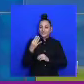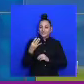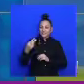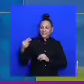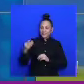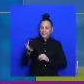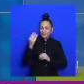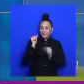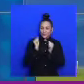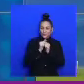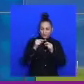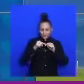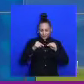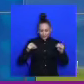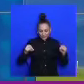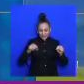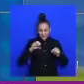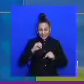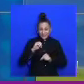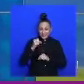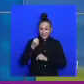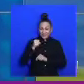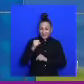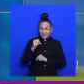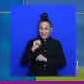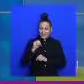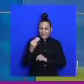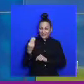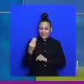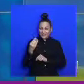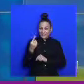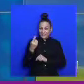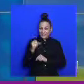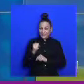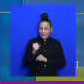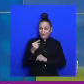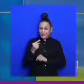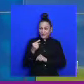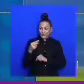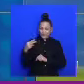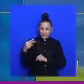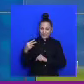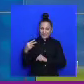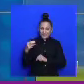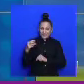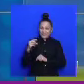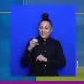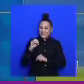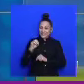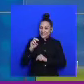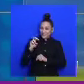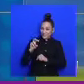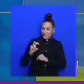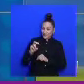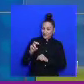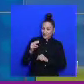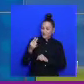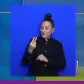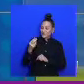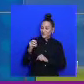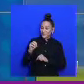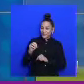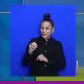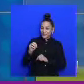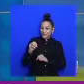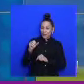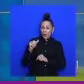foram. Confira comigo. 08, 03, 18, 12, 05,